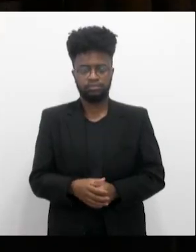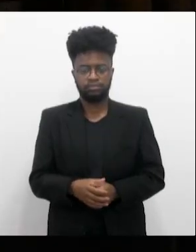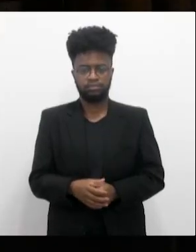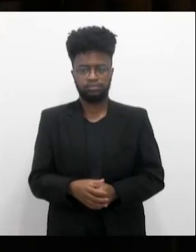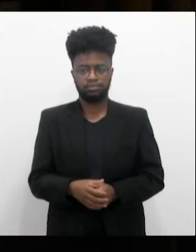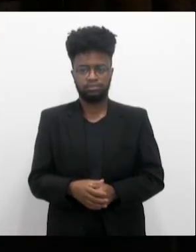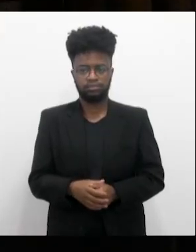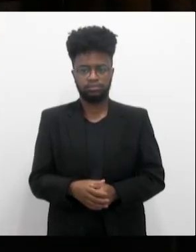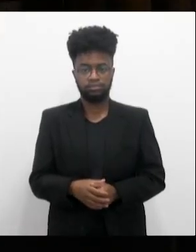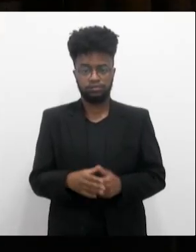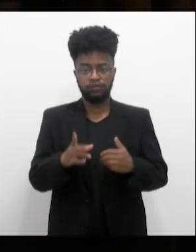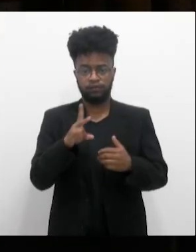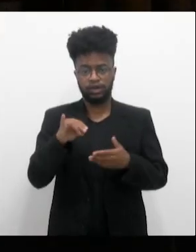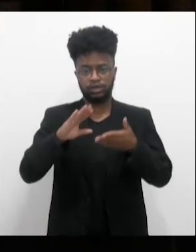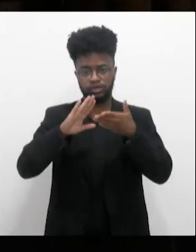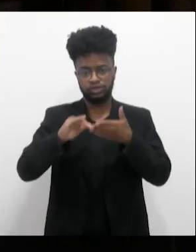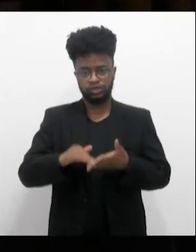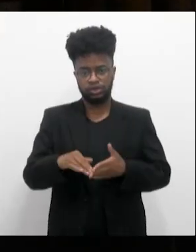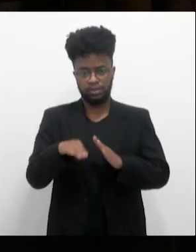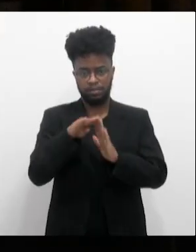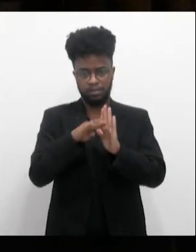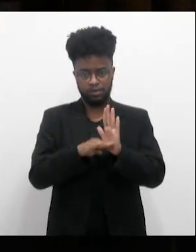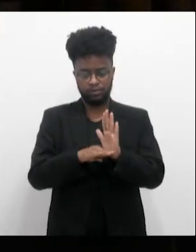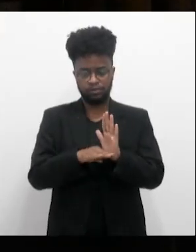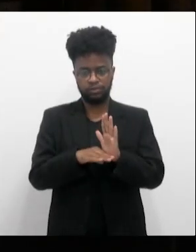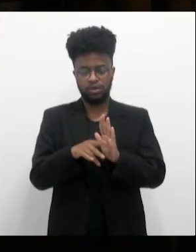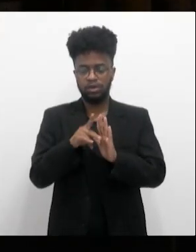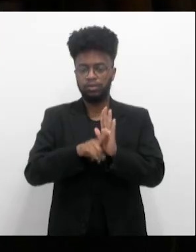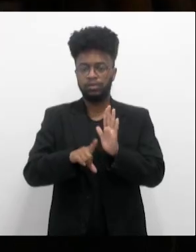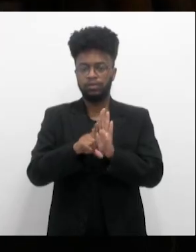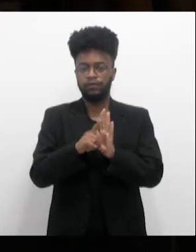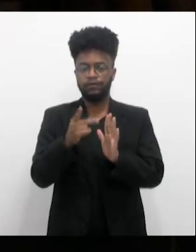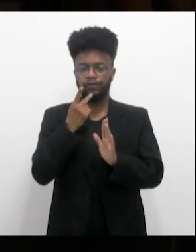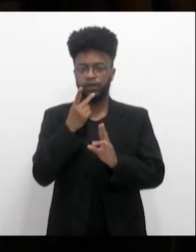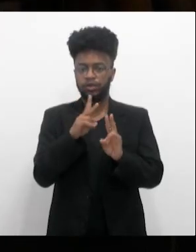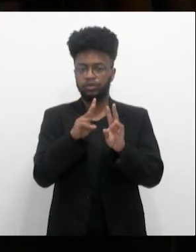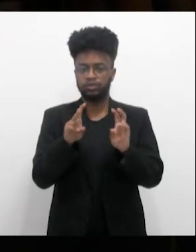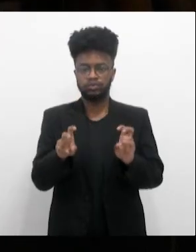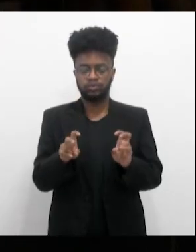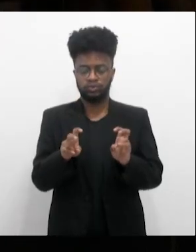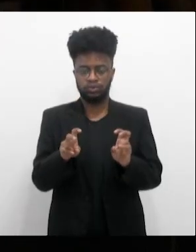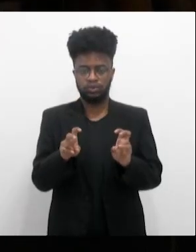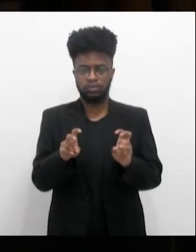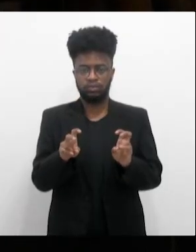e sairá de pauta, que é o projeto que trata